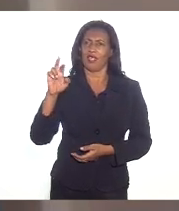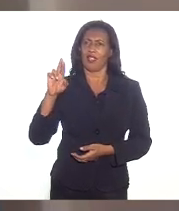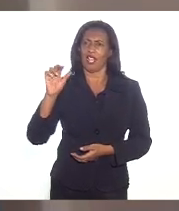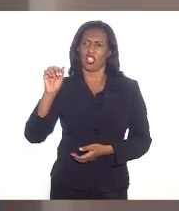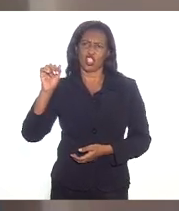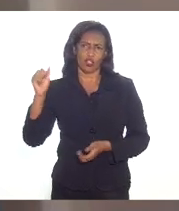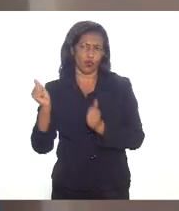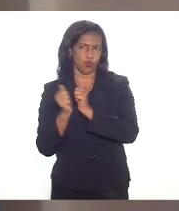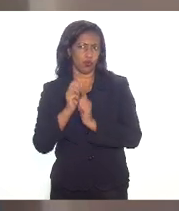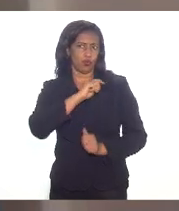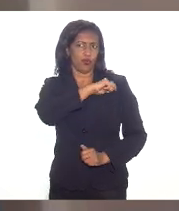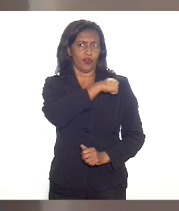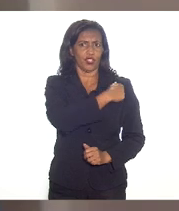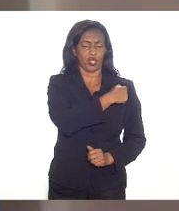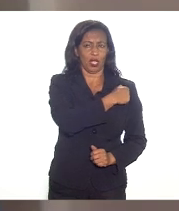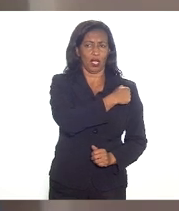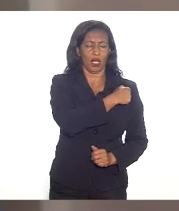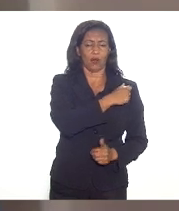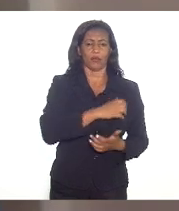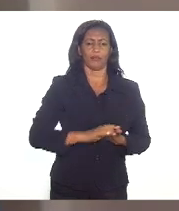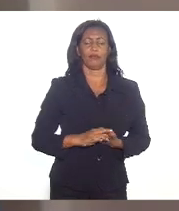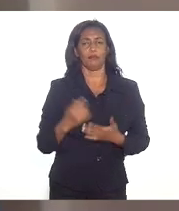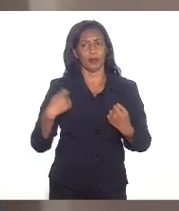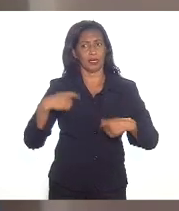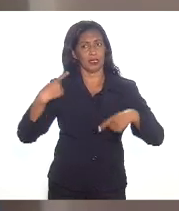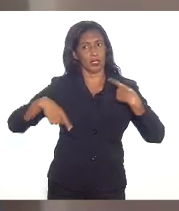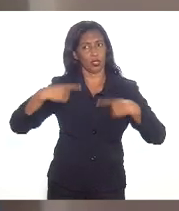fiscal, precisa rediscutir isso. Pode ir.